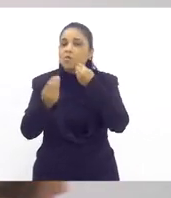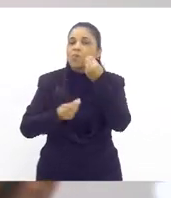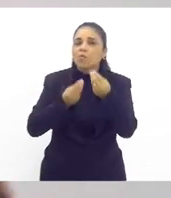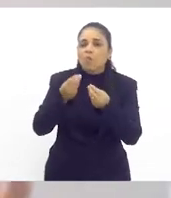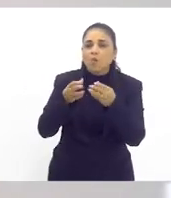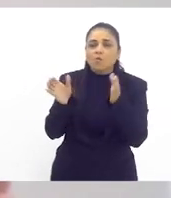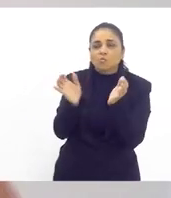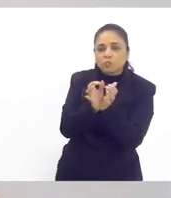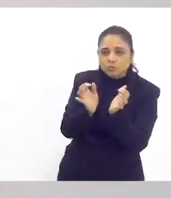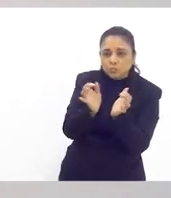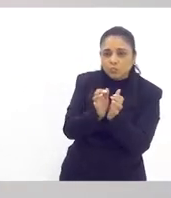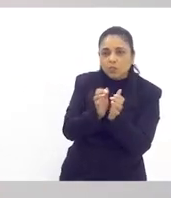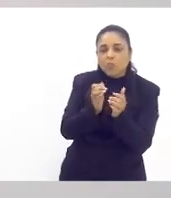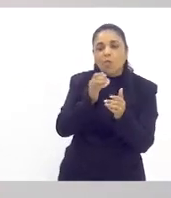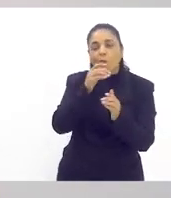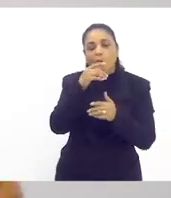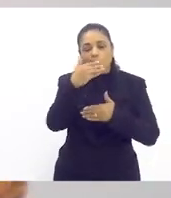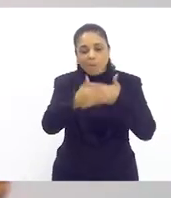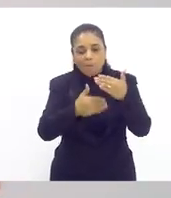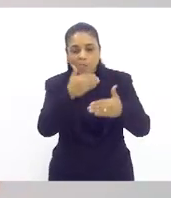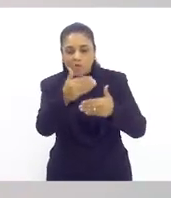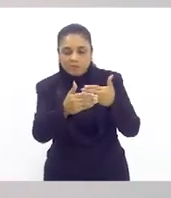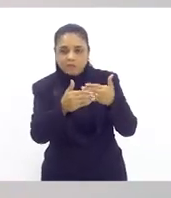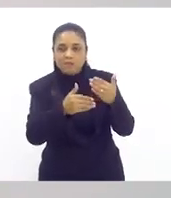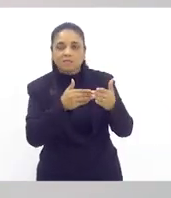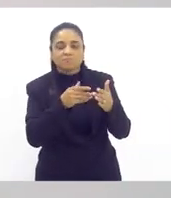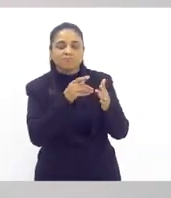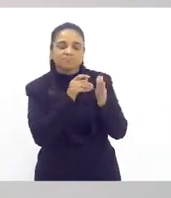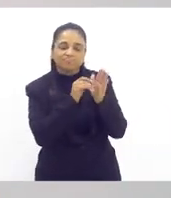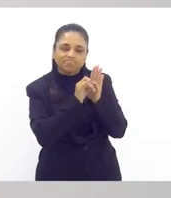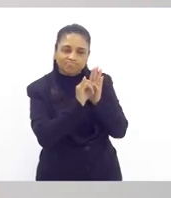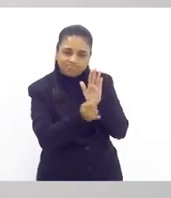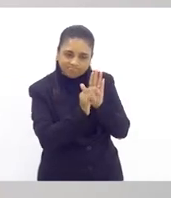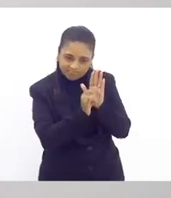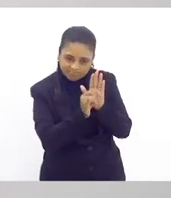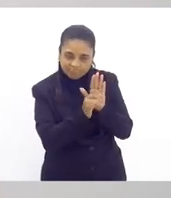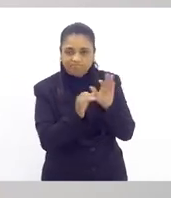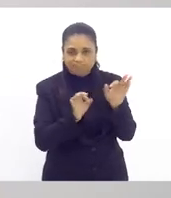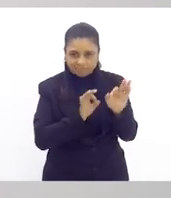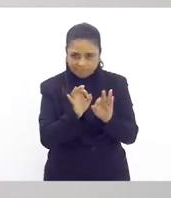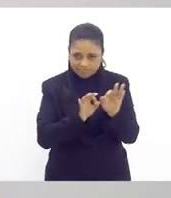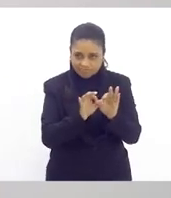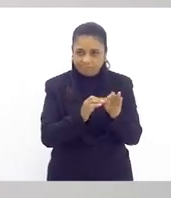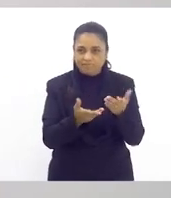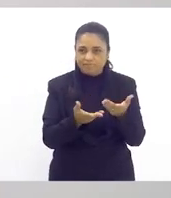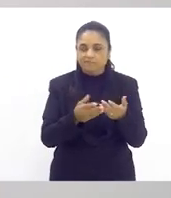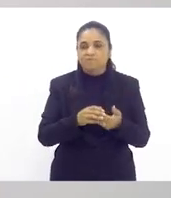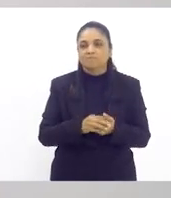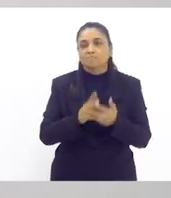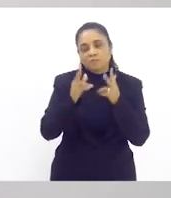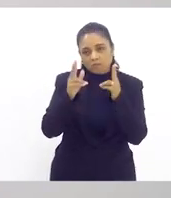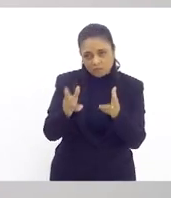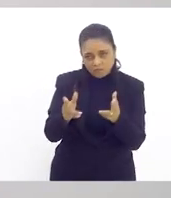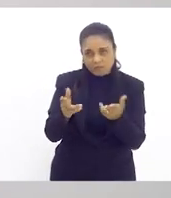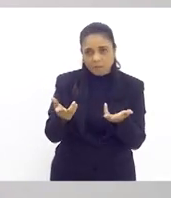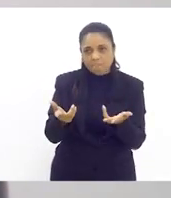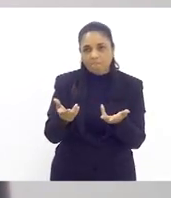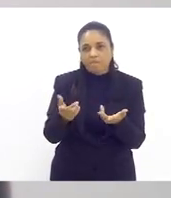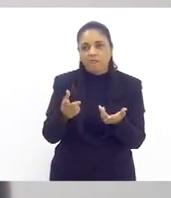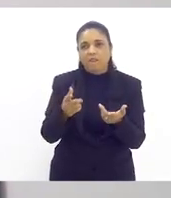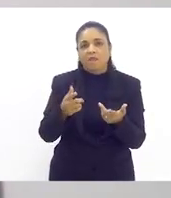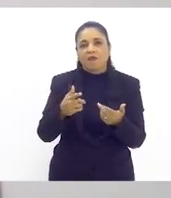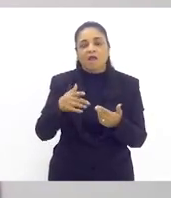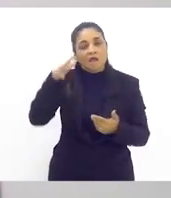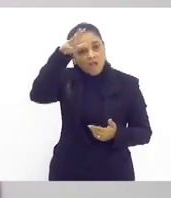um processo de mobilização para que seja tão potente quanto dos outros segmentos então é um pouco disso a trollagem